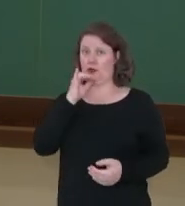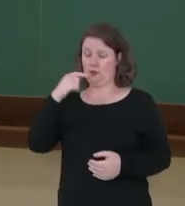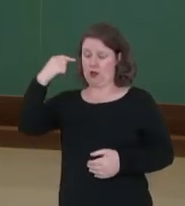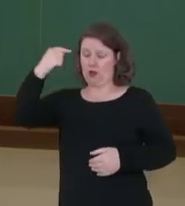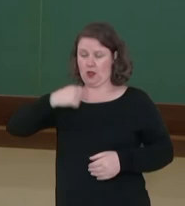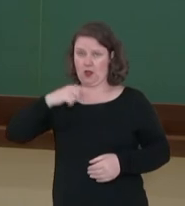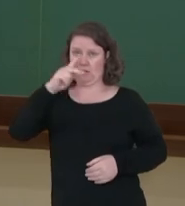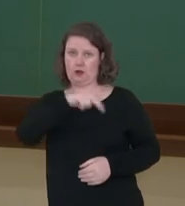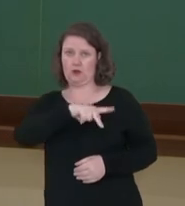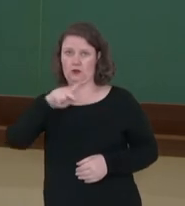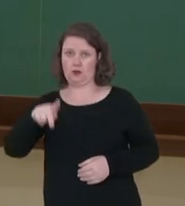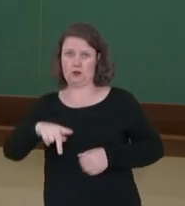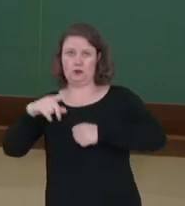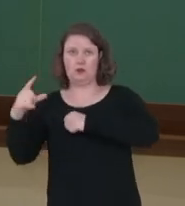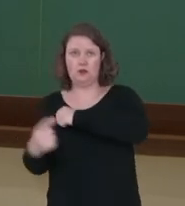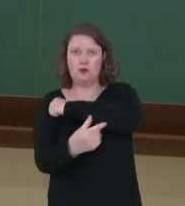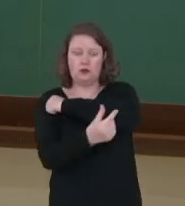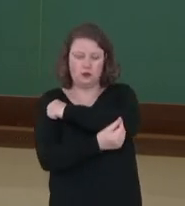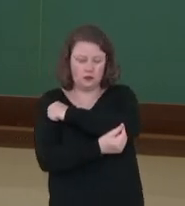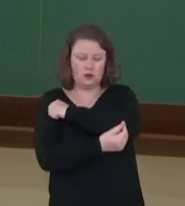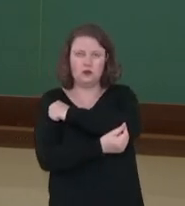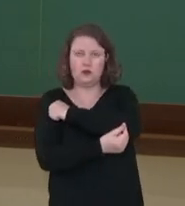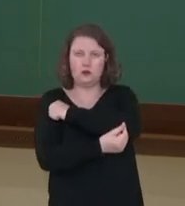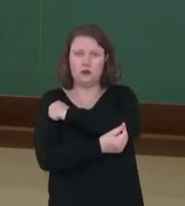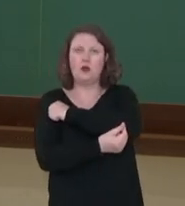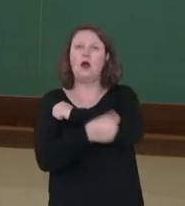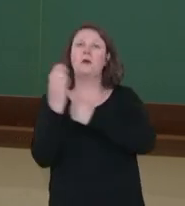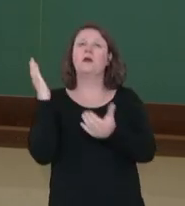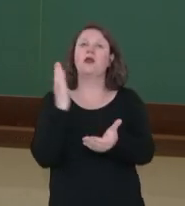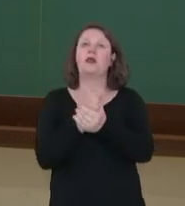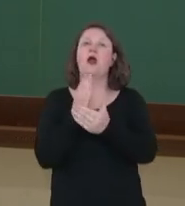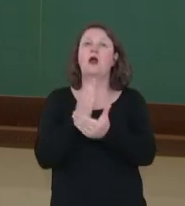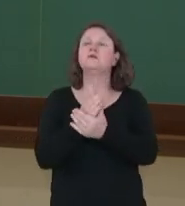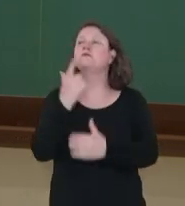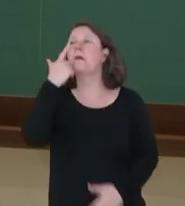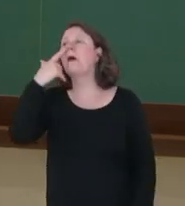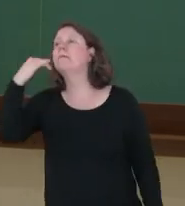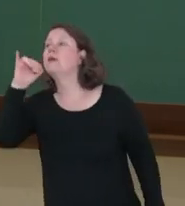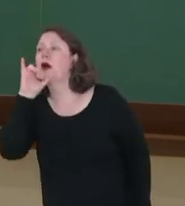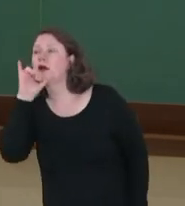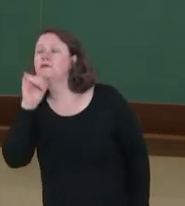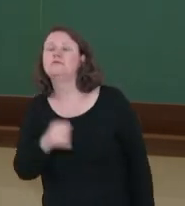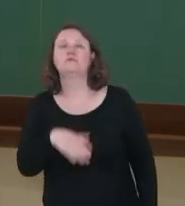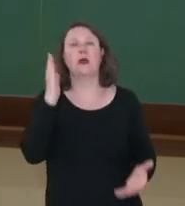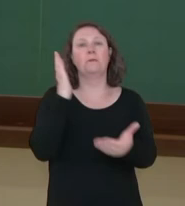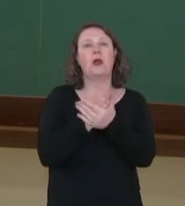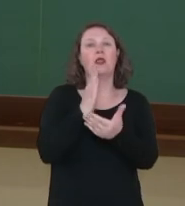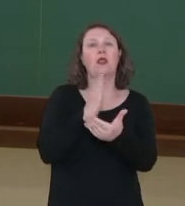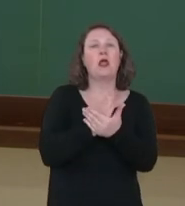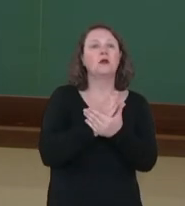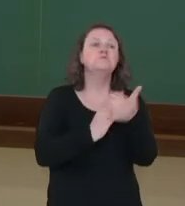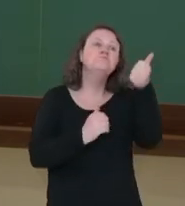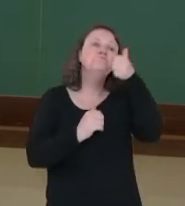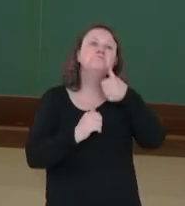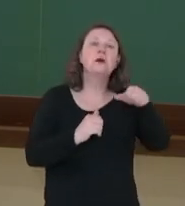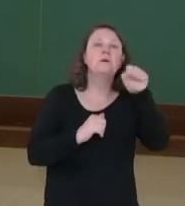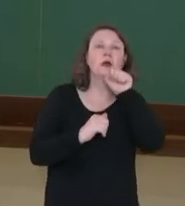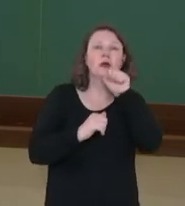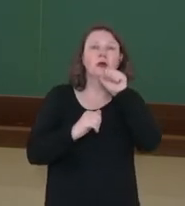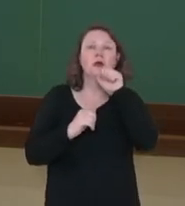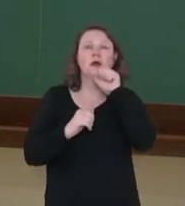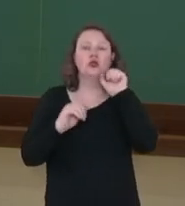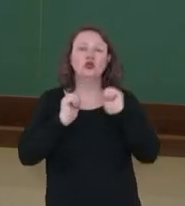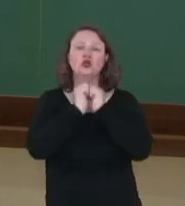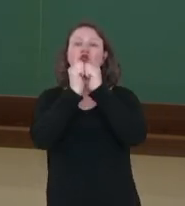professora Ariane, recebi metade das informações do meu pai, metade das informações da minha mãe. Opa,